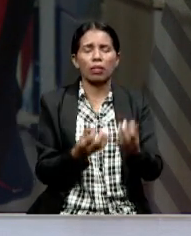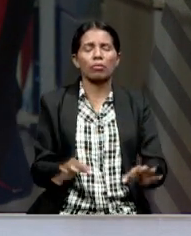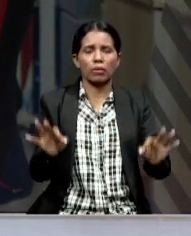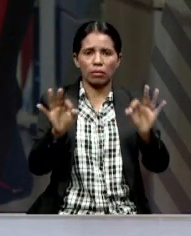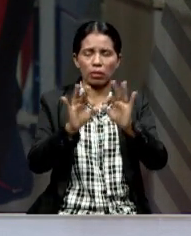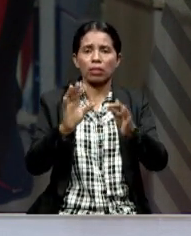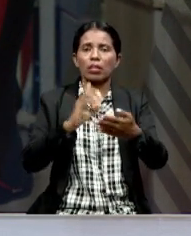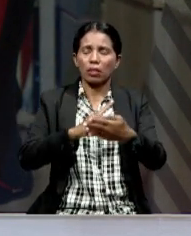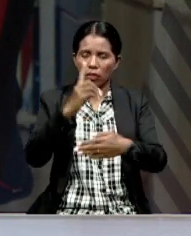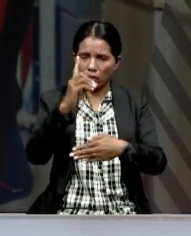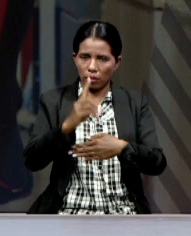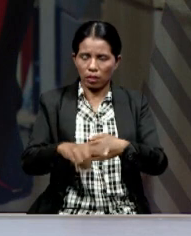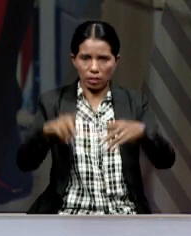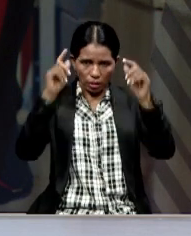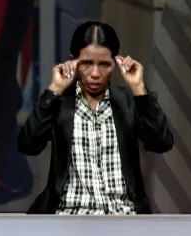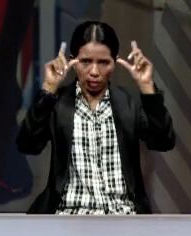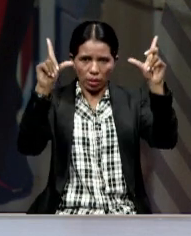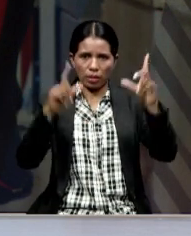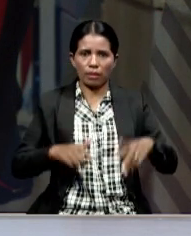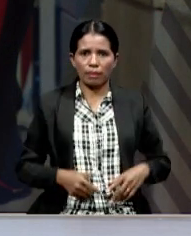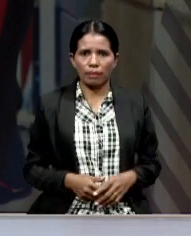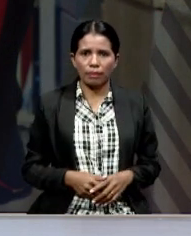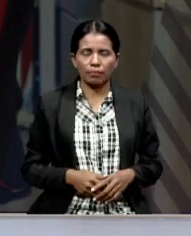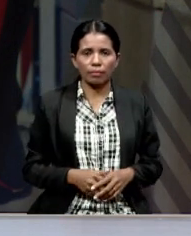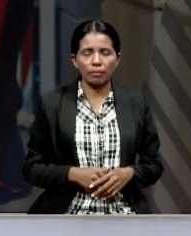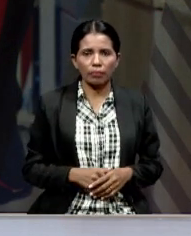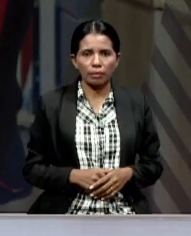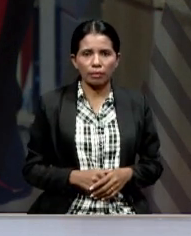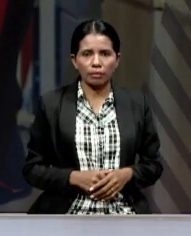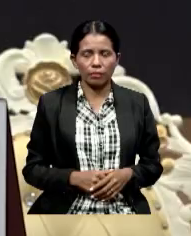para desenvolvimento Timor-Leste.